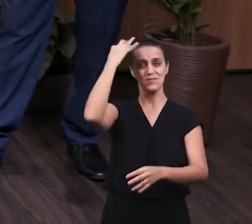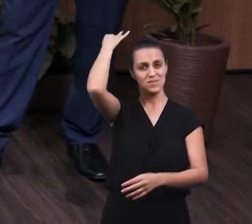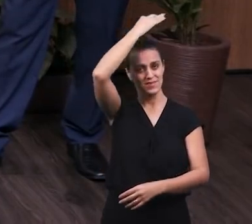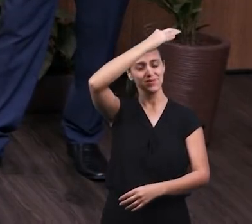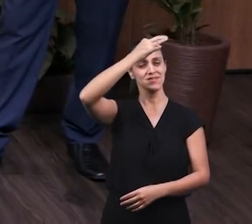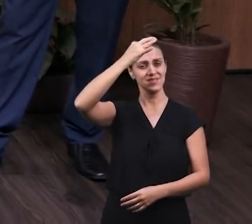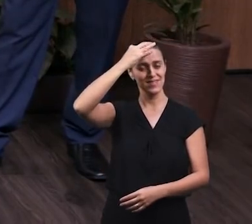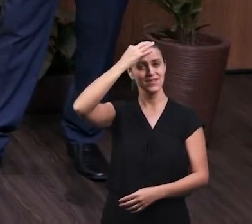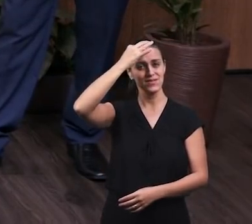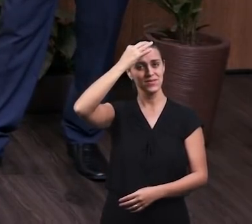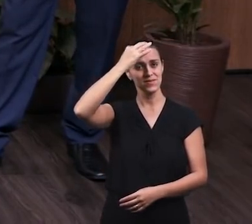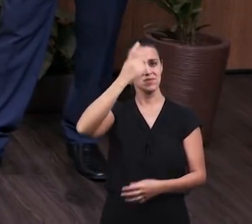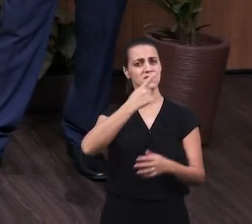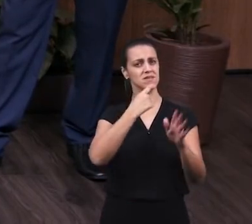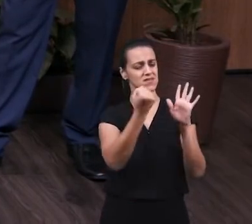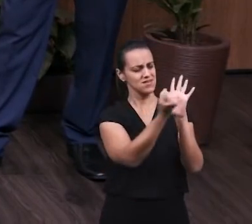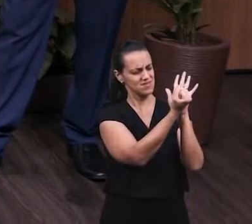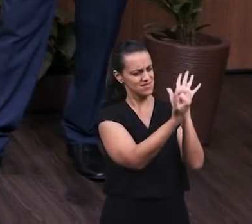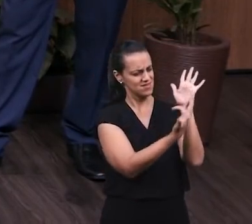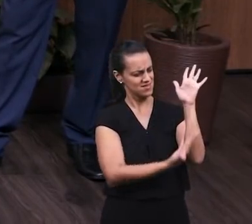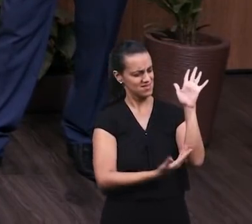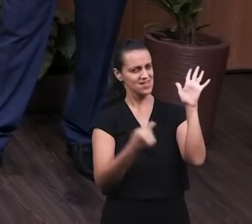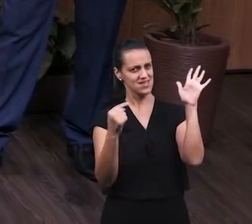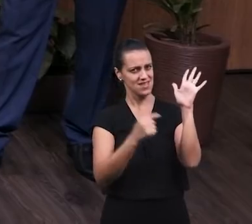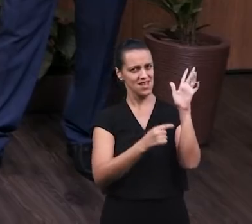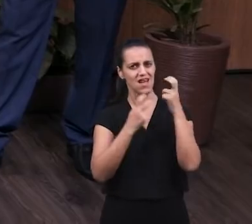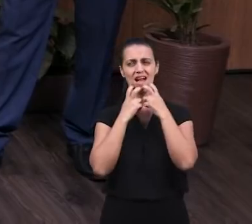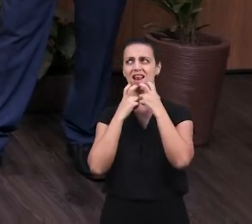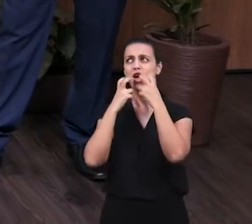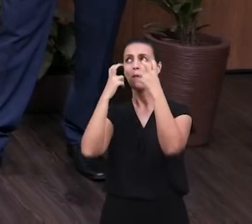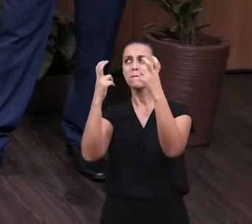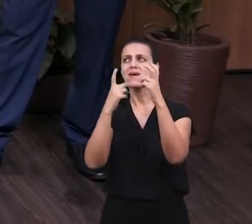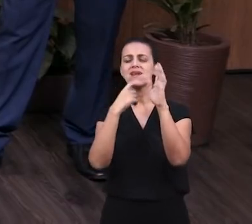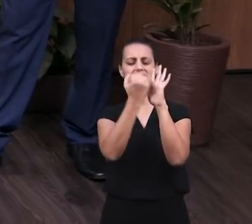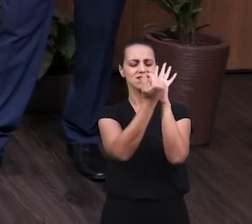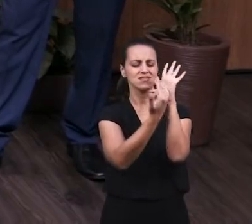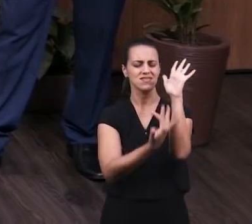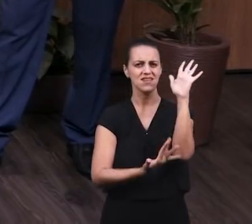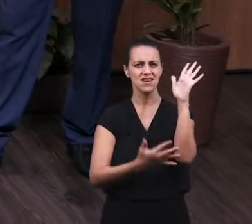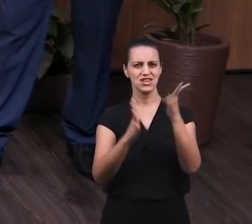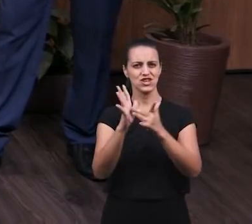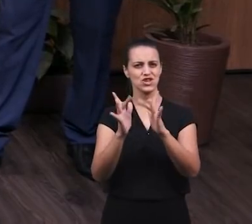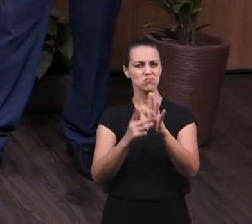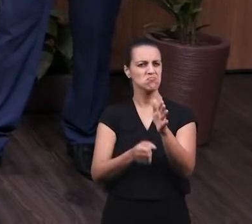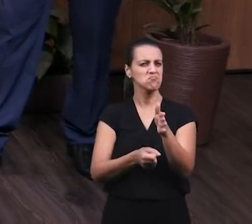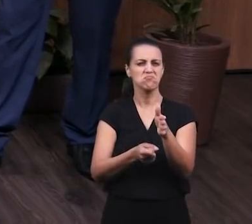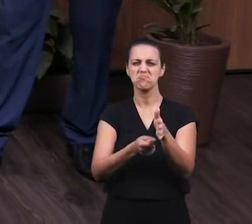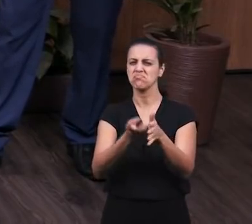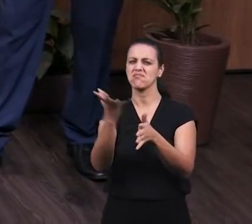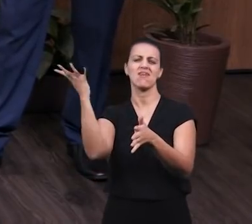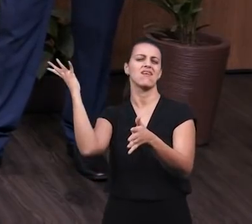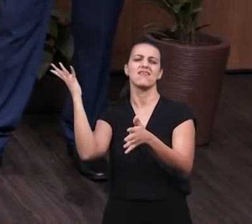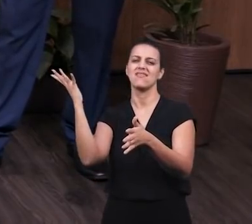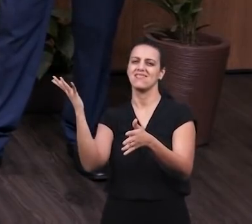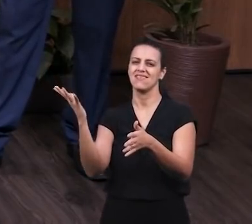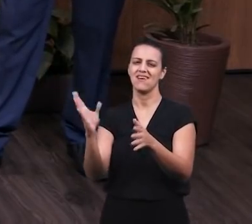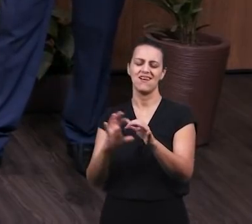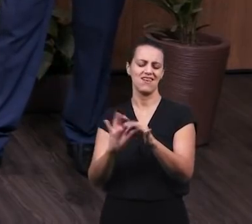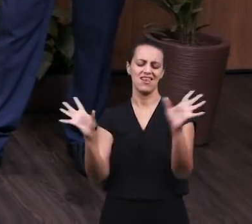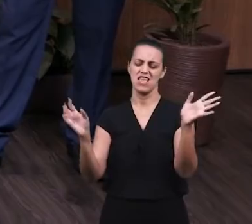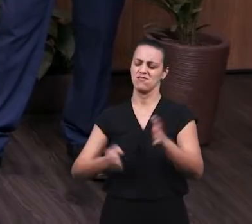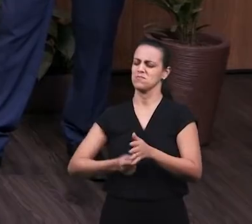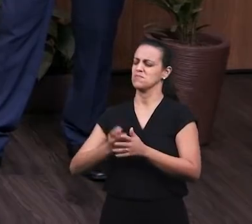Esse sangue, você pode clamar, o sangue de Jesus, quantas vezes você